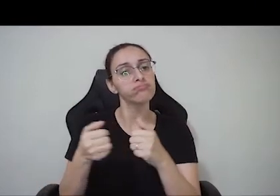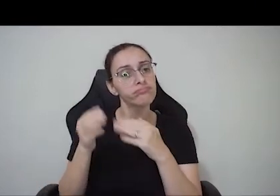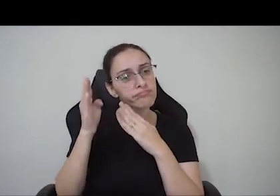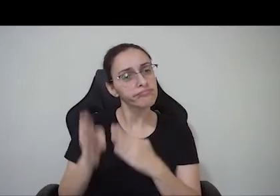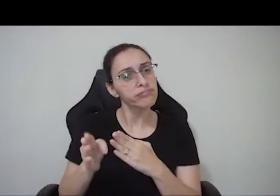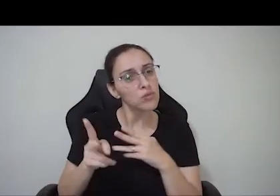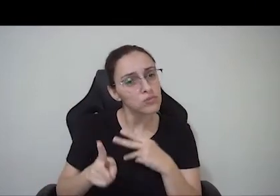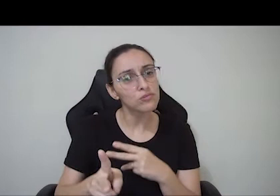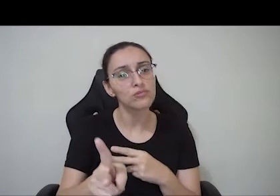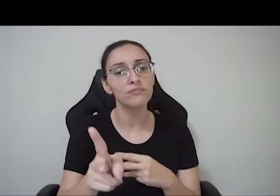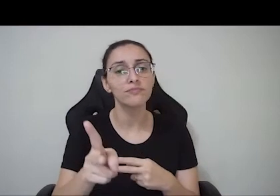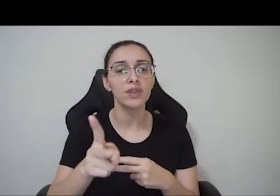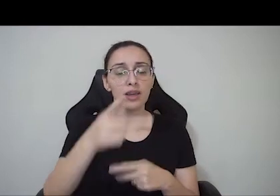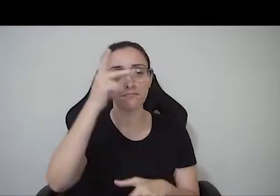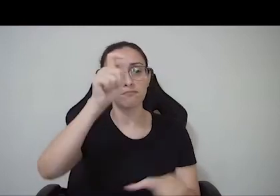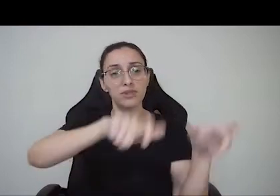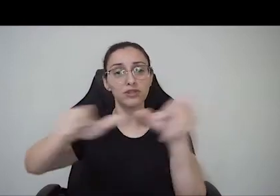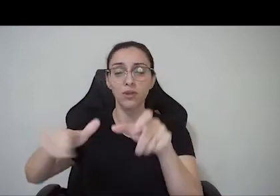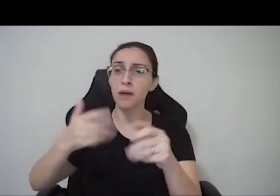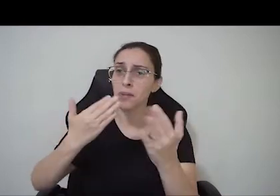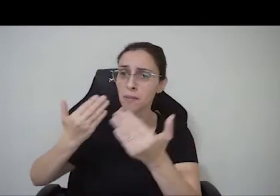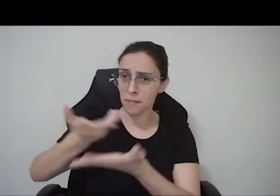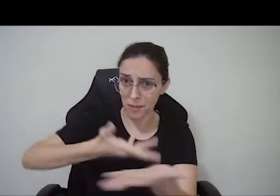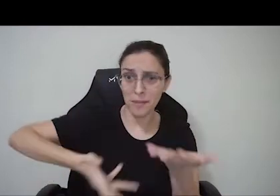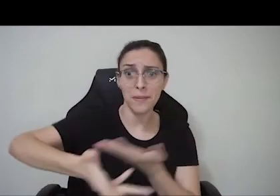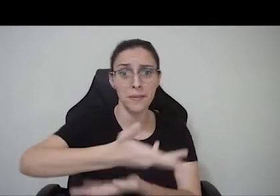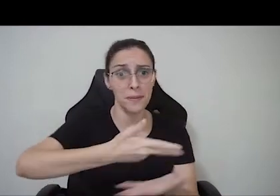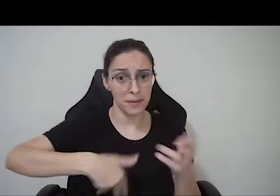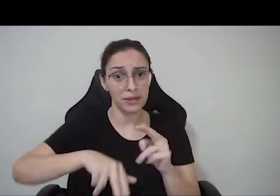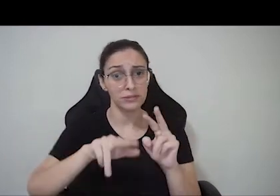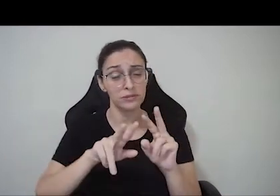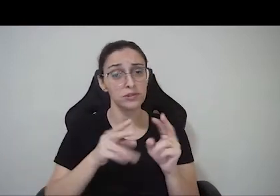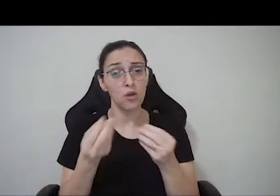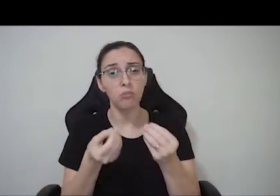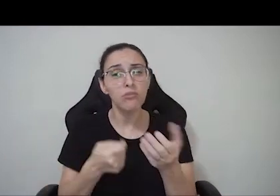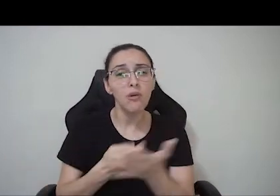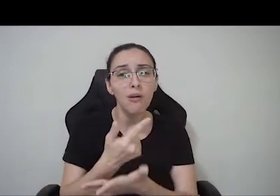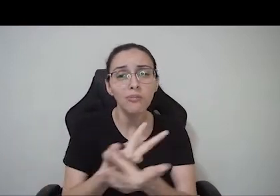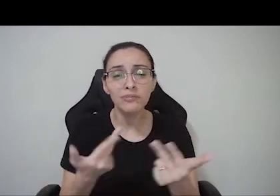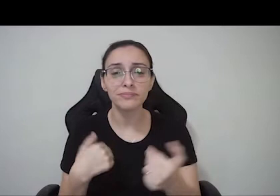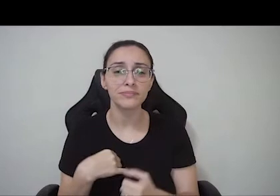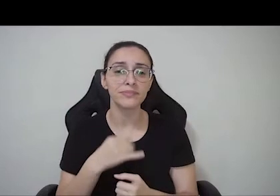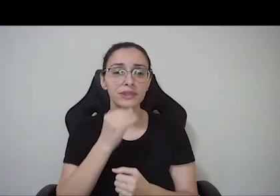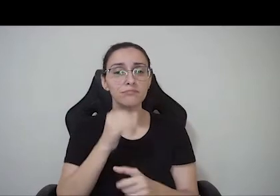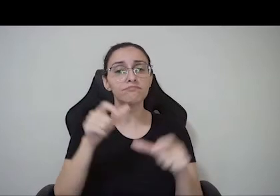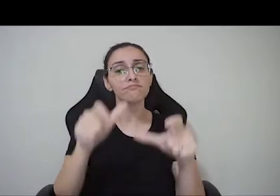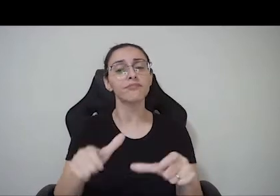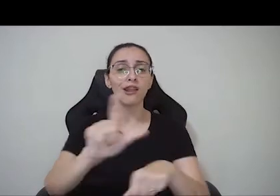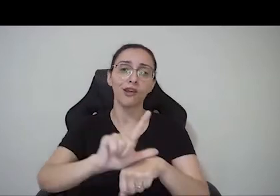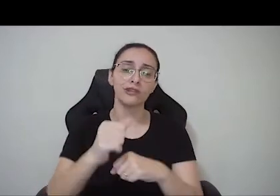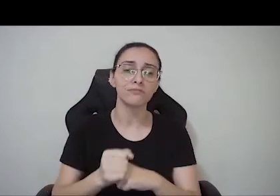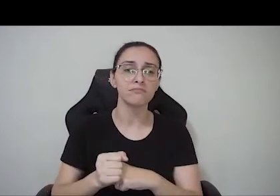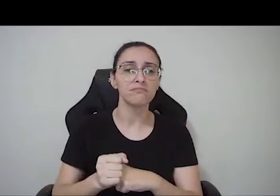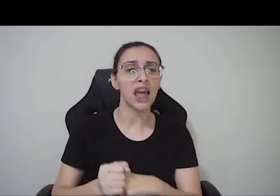pessoas. As pessoas, elas conversam, nós conversamos sobre o que a gente consome. Se a gente foi em algum estabelecimento e a gente foi